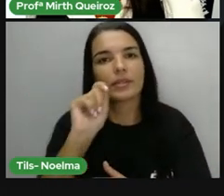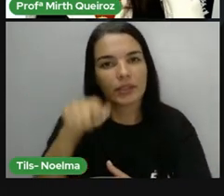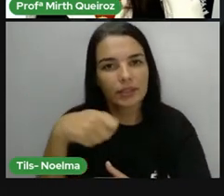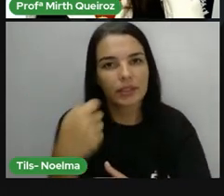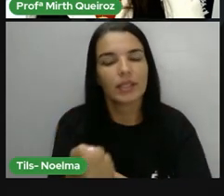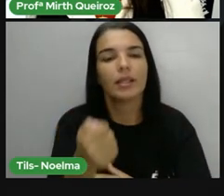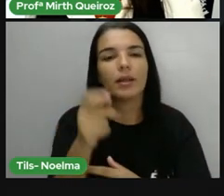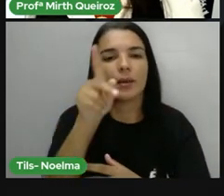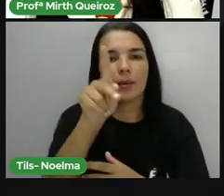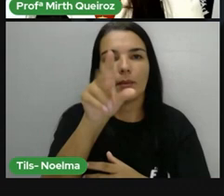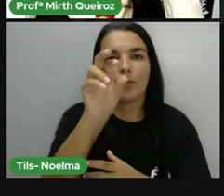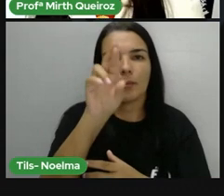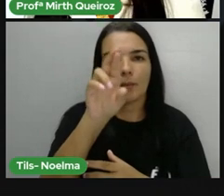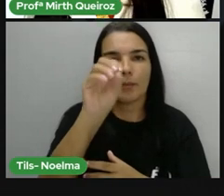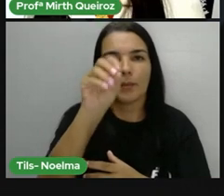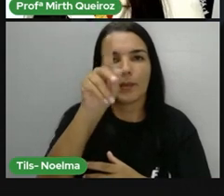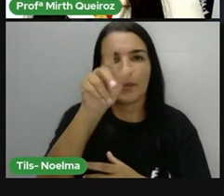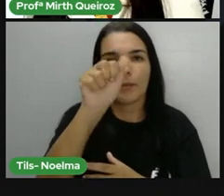proparoxítonas.